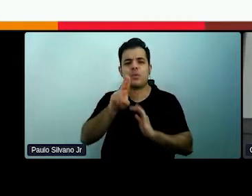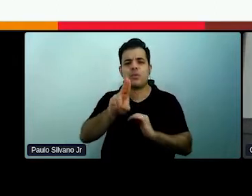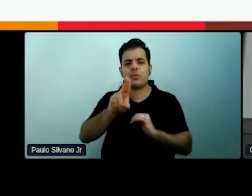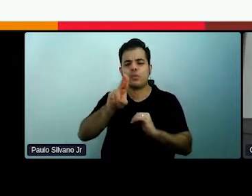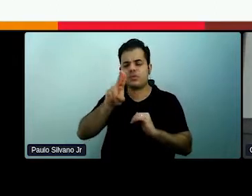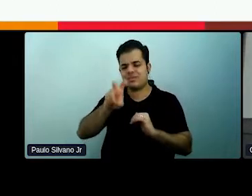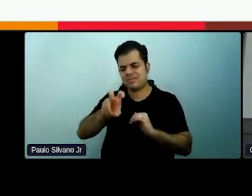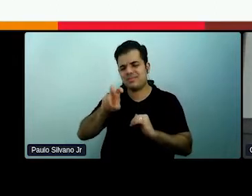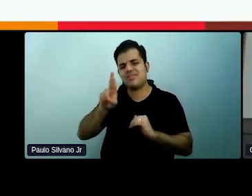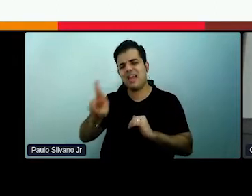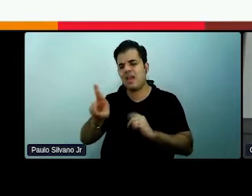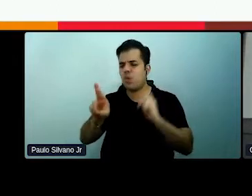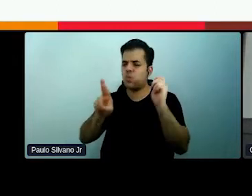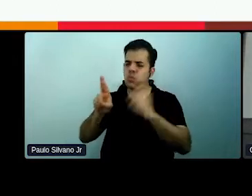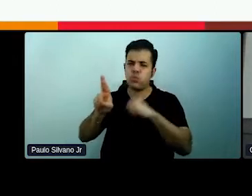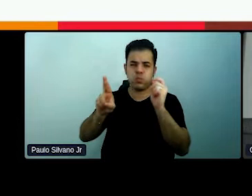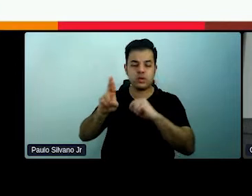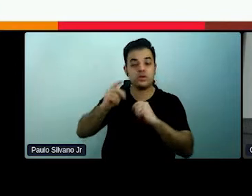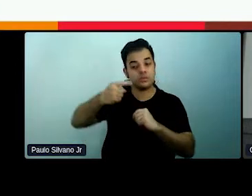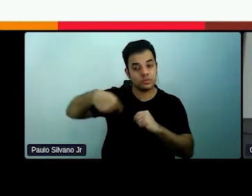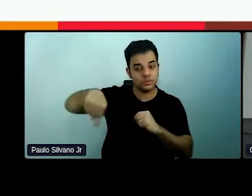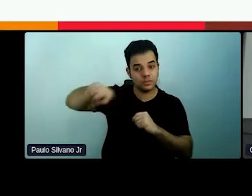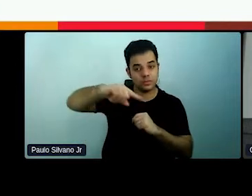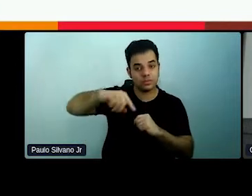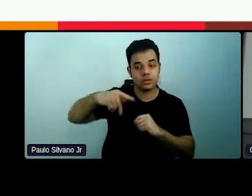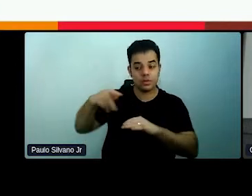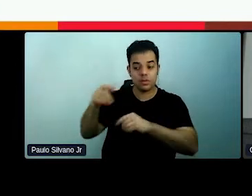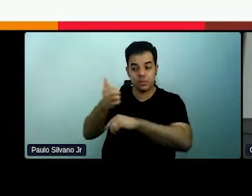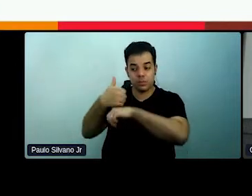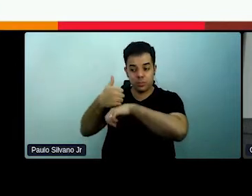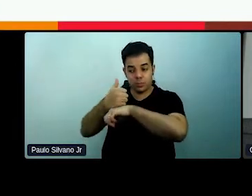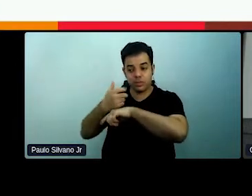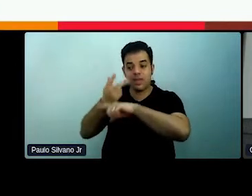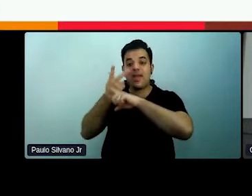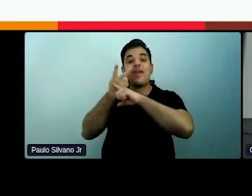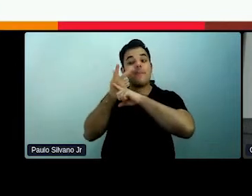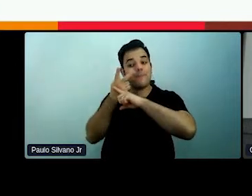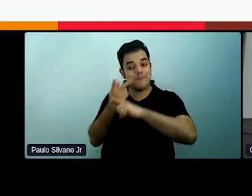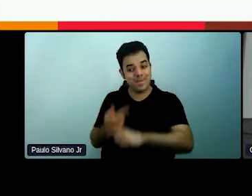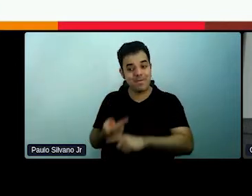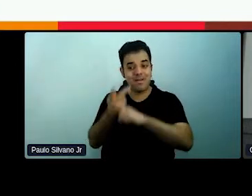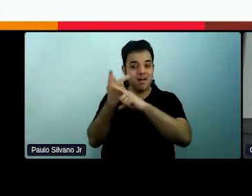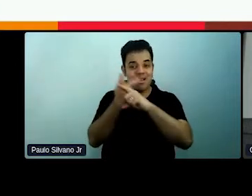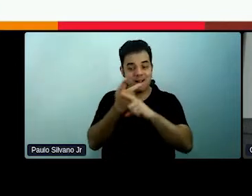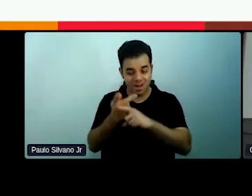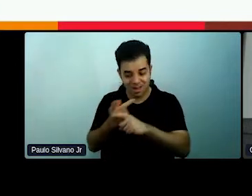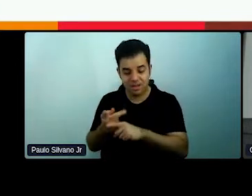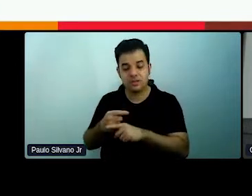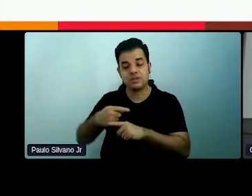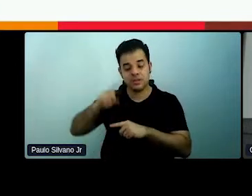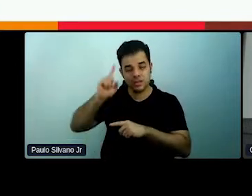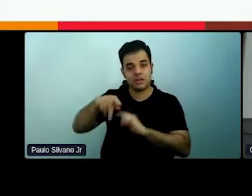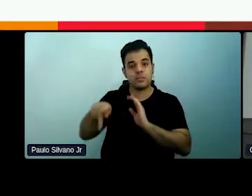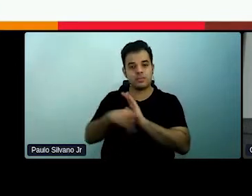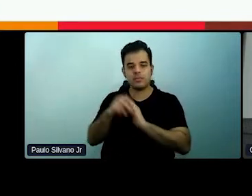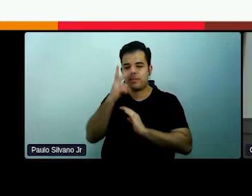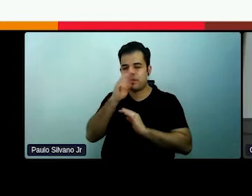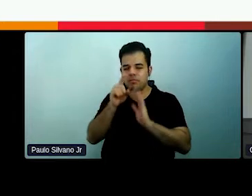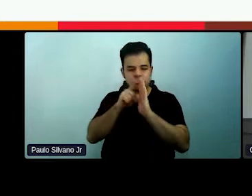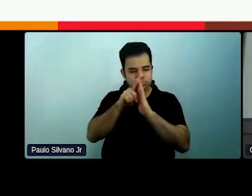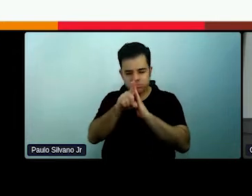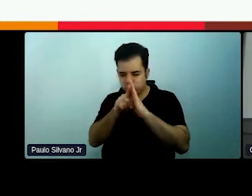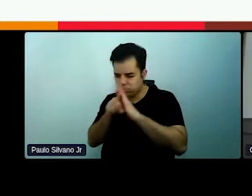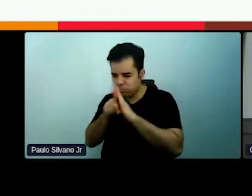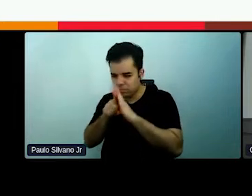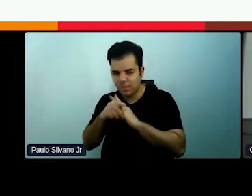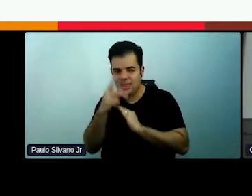Researcher? Nós somos o profissional que pesquisa e nós somos, assim, um detetive da experiência